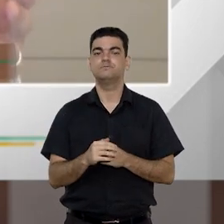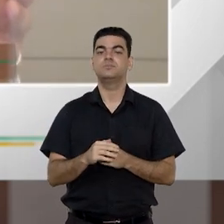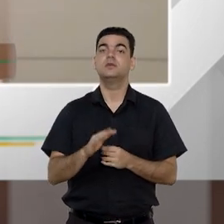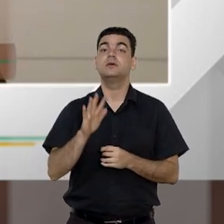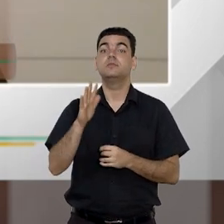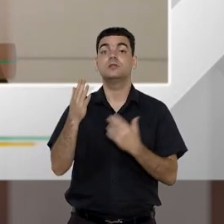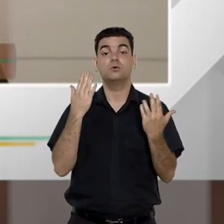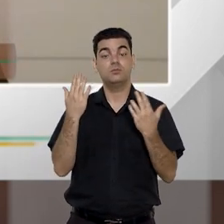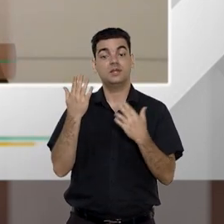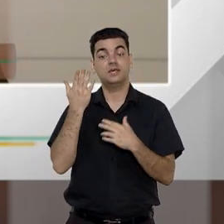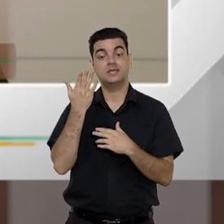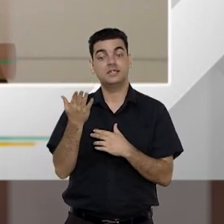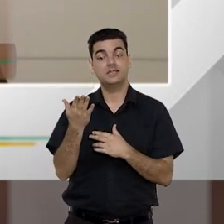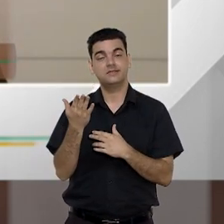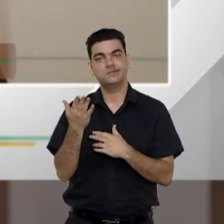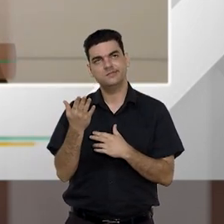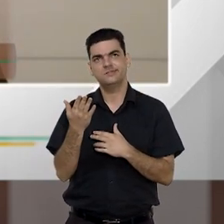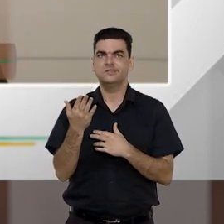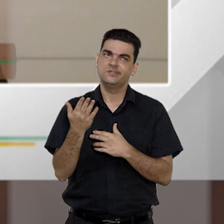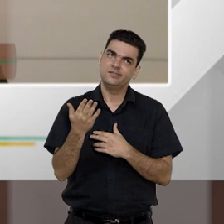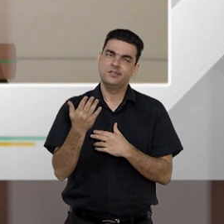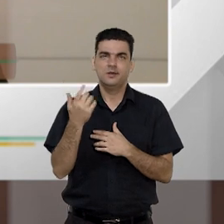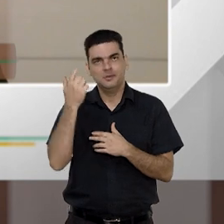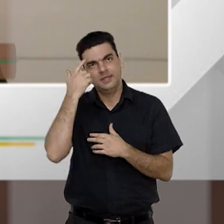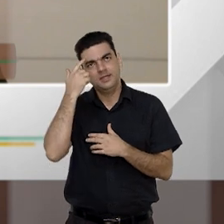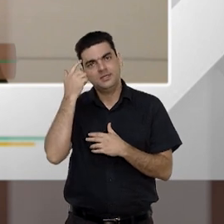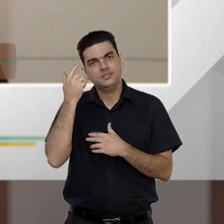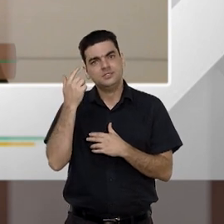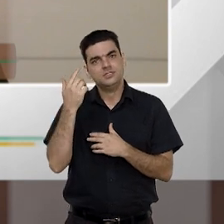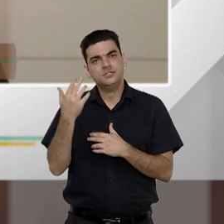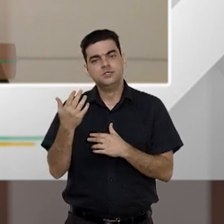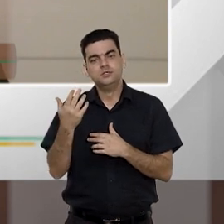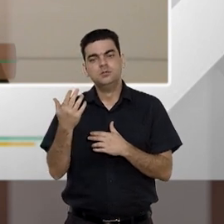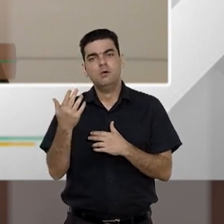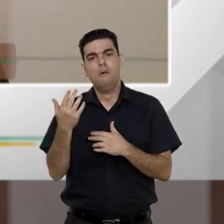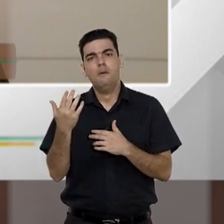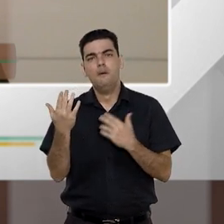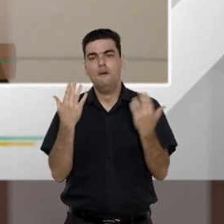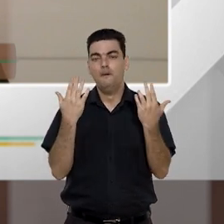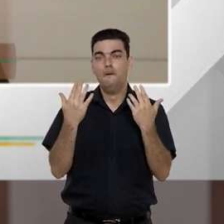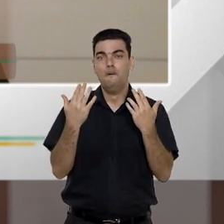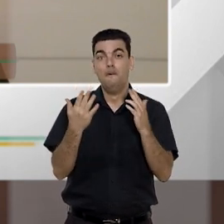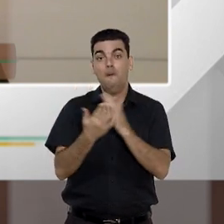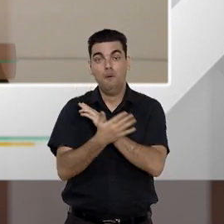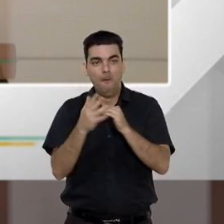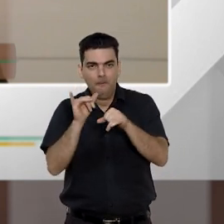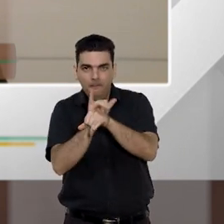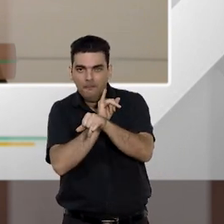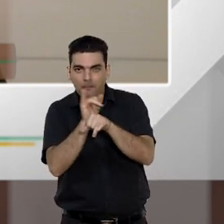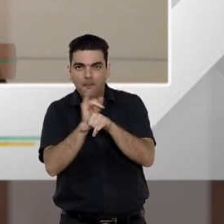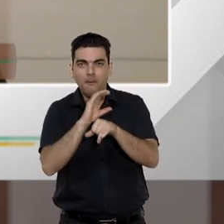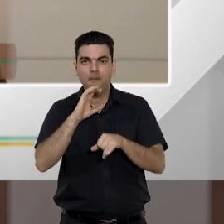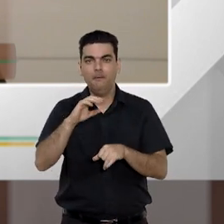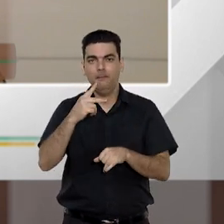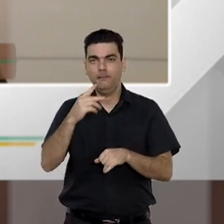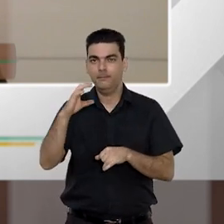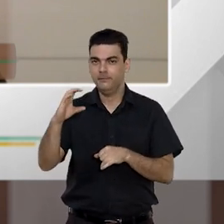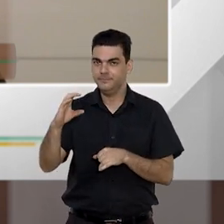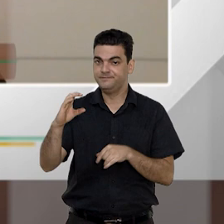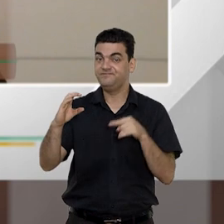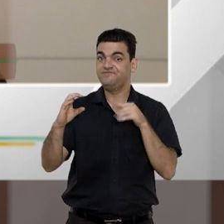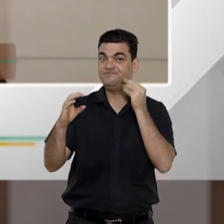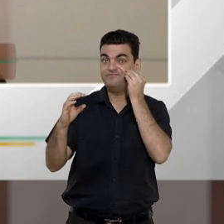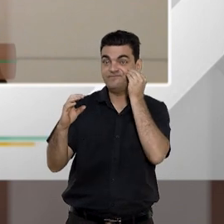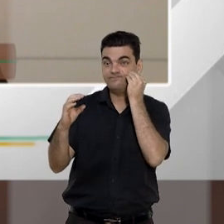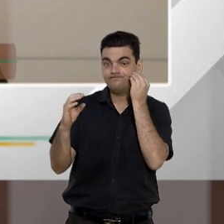nesse âmbito. Também poderia ser feito, sim, de outra forma. Nós temos a possibilidade de outros instrumentos no Código